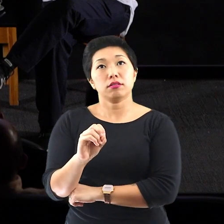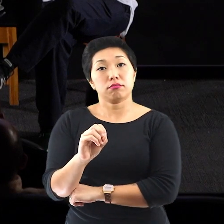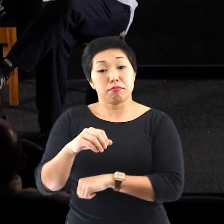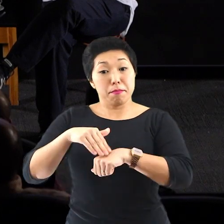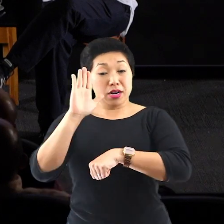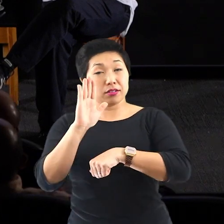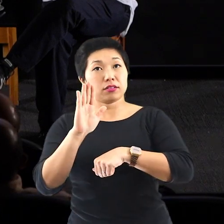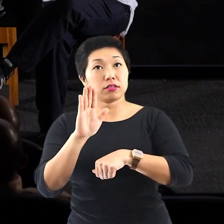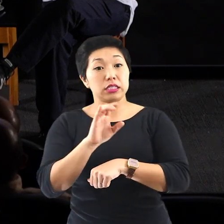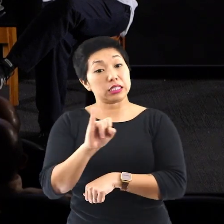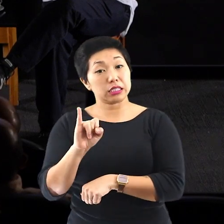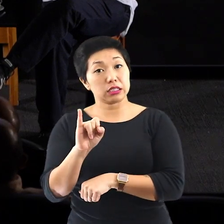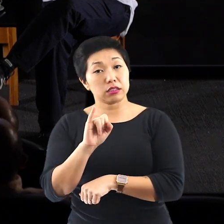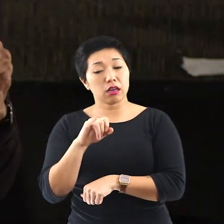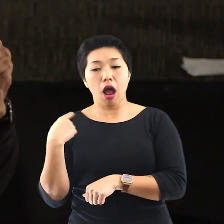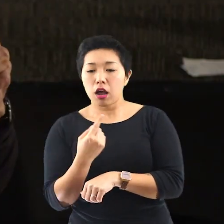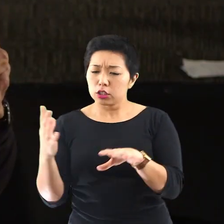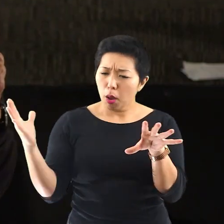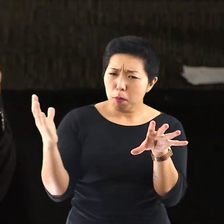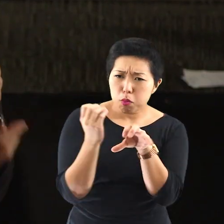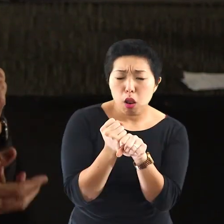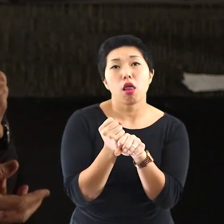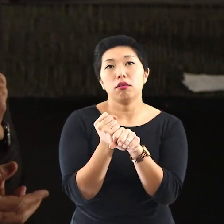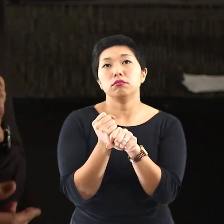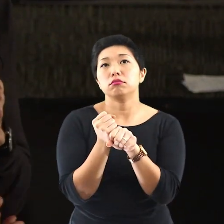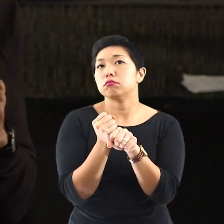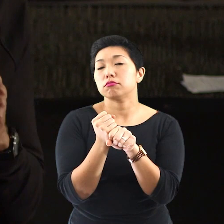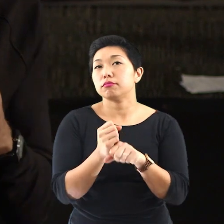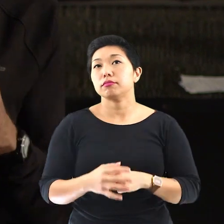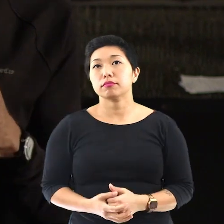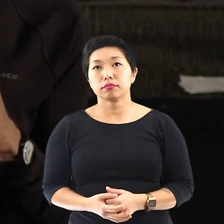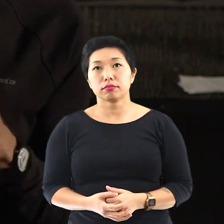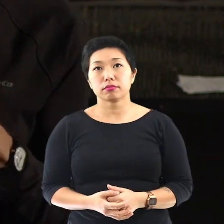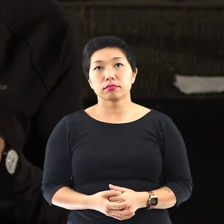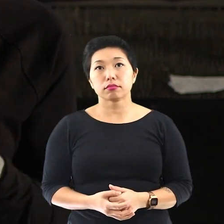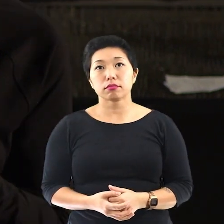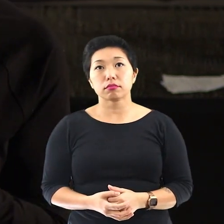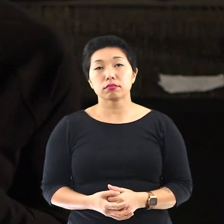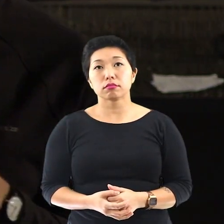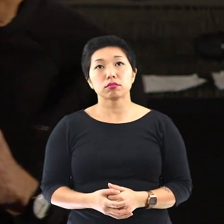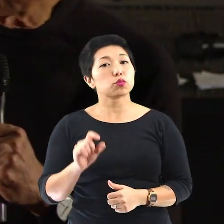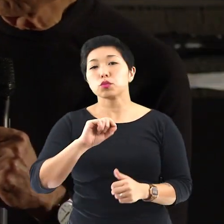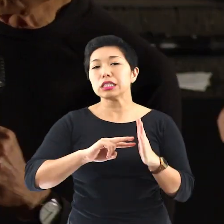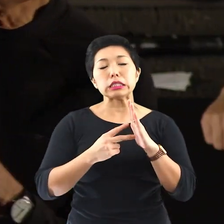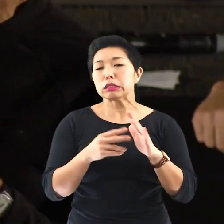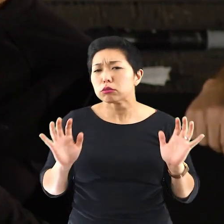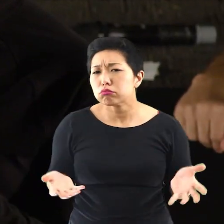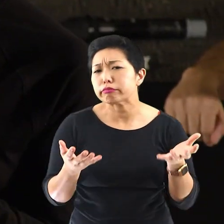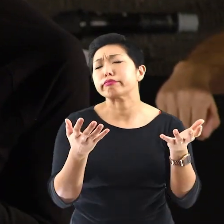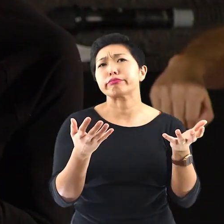650. Então, se nós somarmos... Bom, e o que são